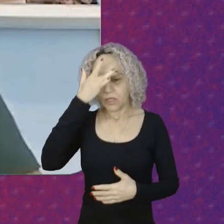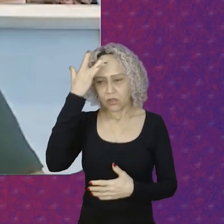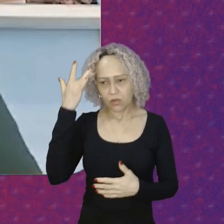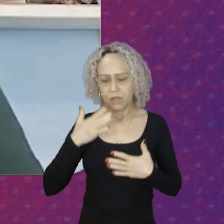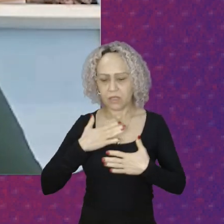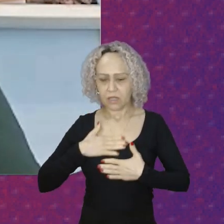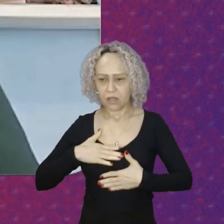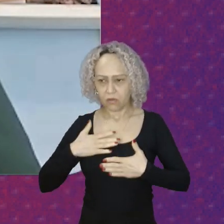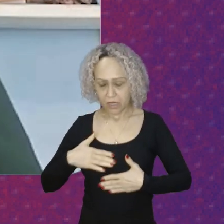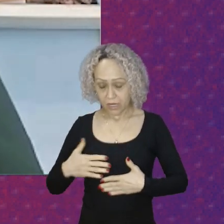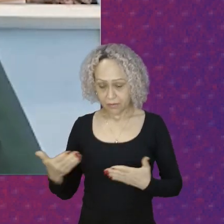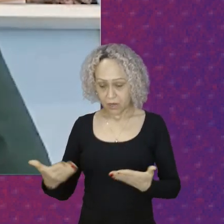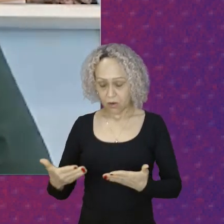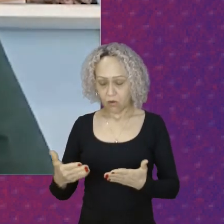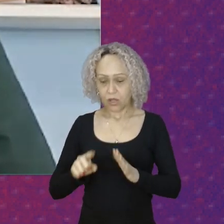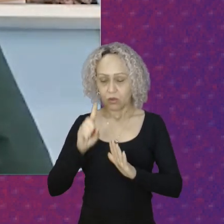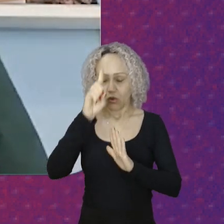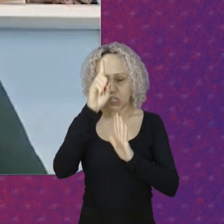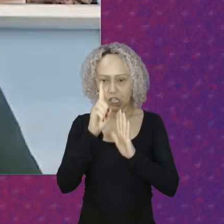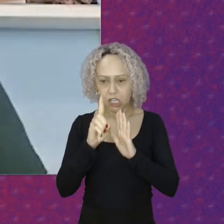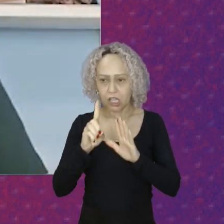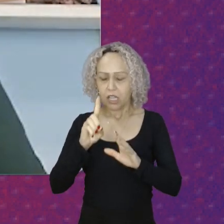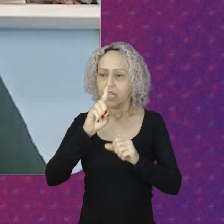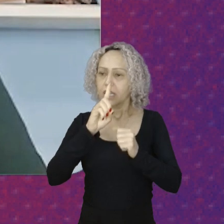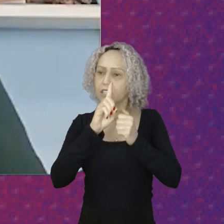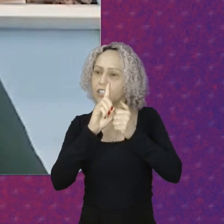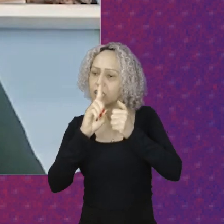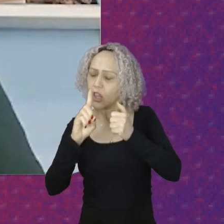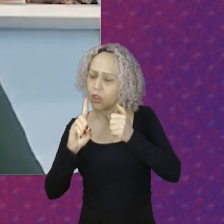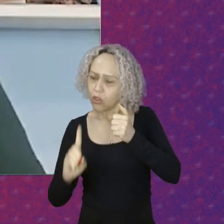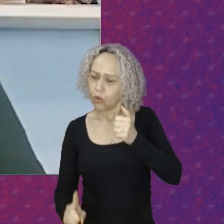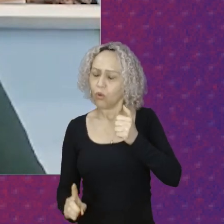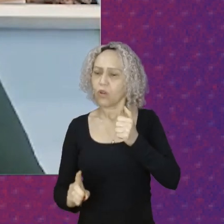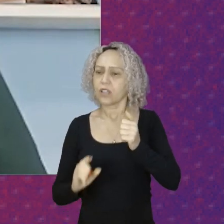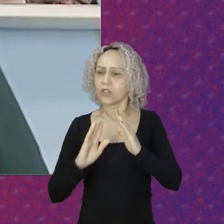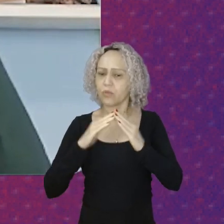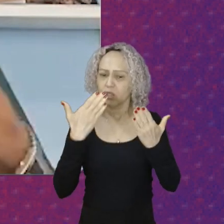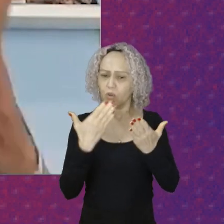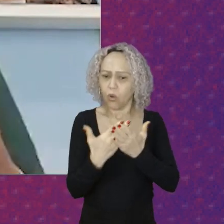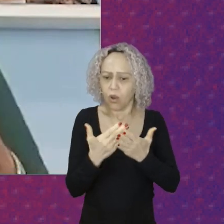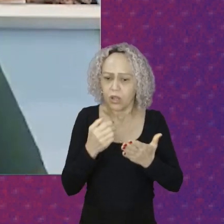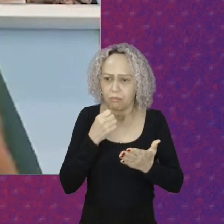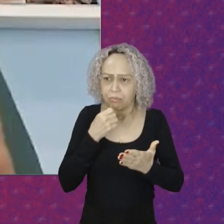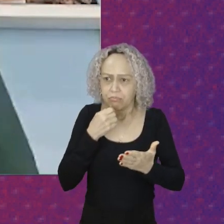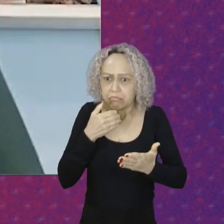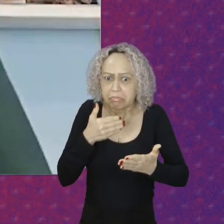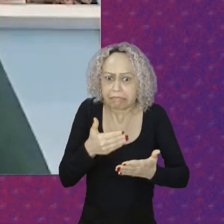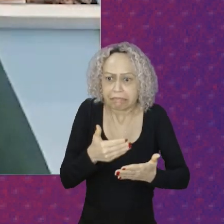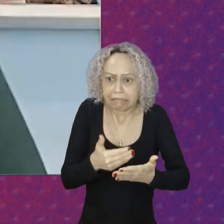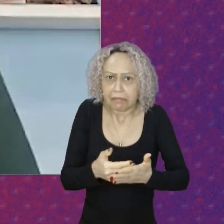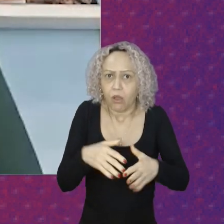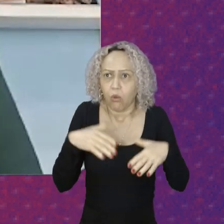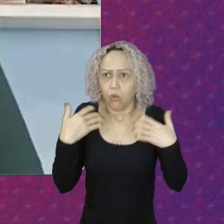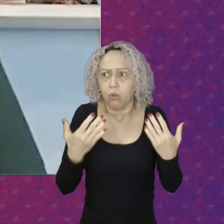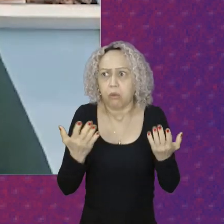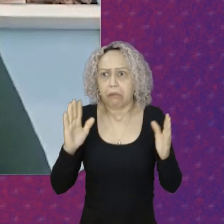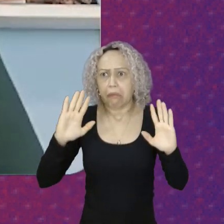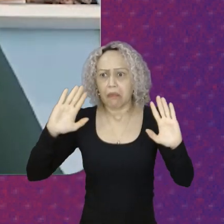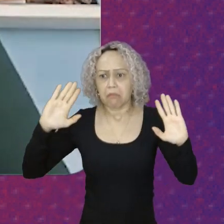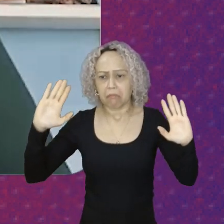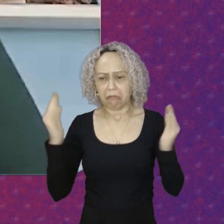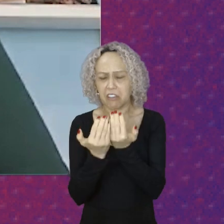Estou diretora de uma escola que está para fechar, né? Que está com os dias contados, e isso tem nos deixado muito